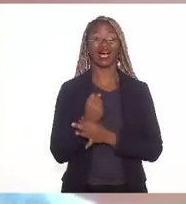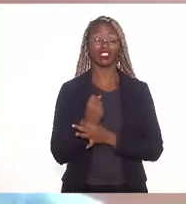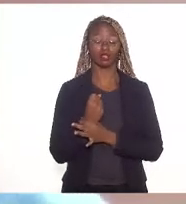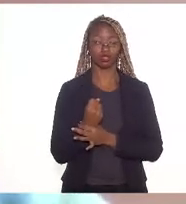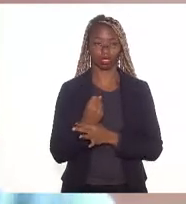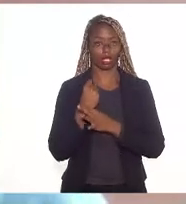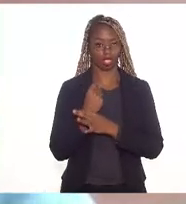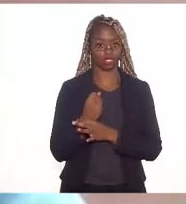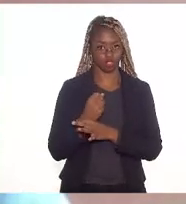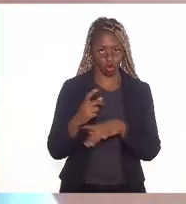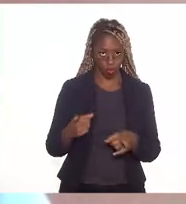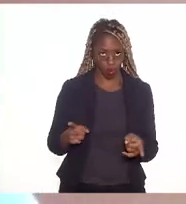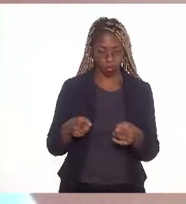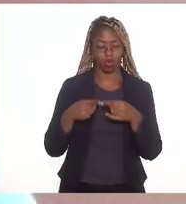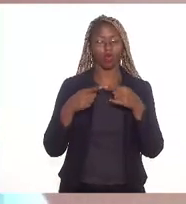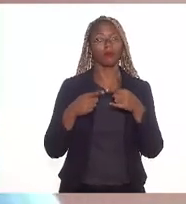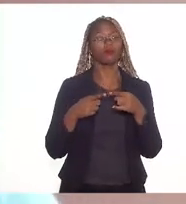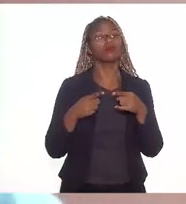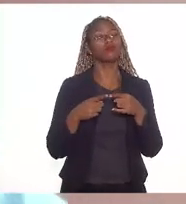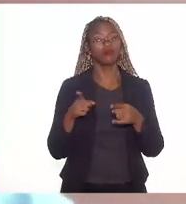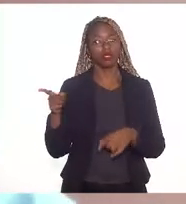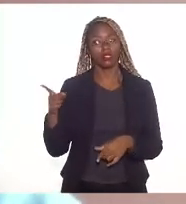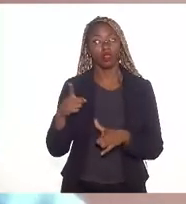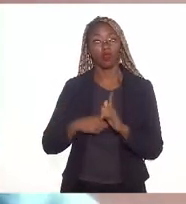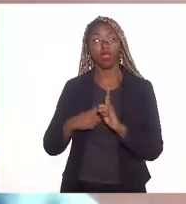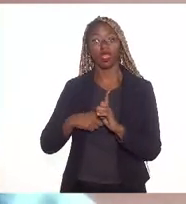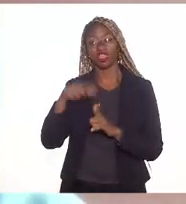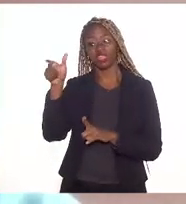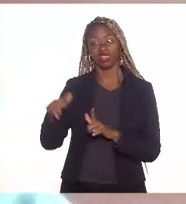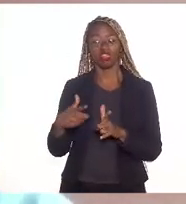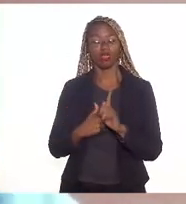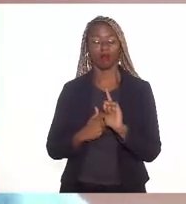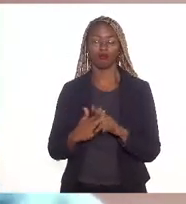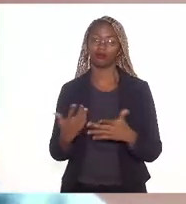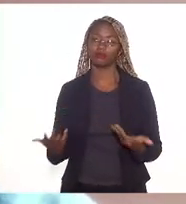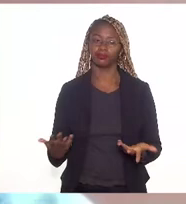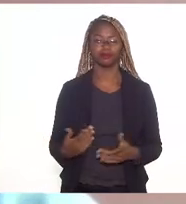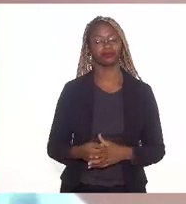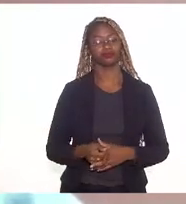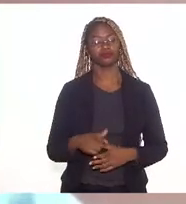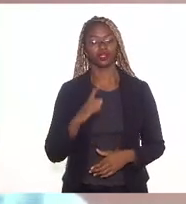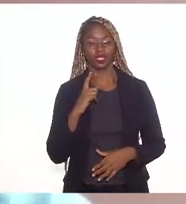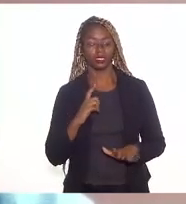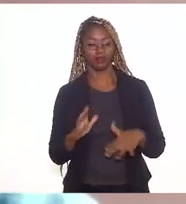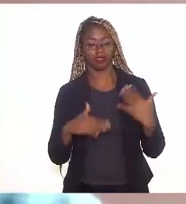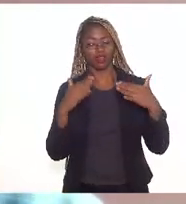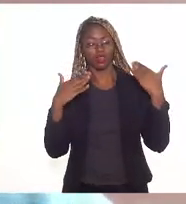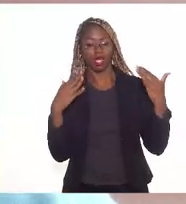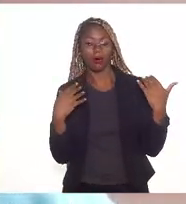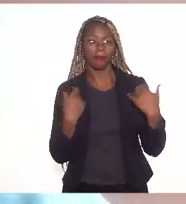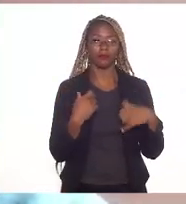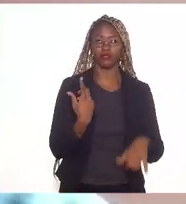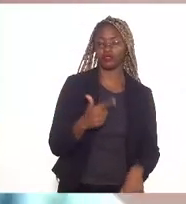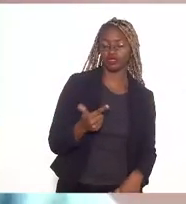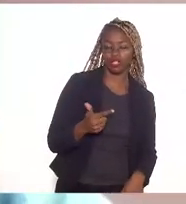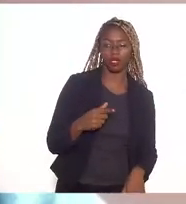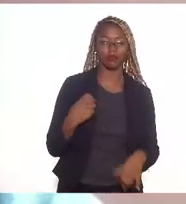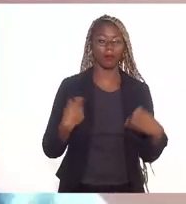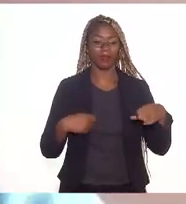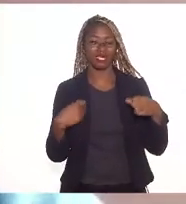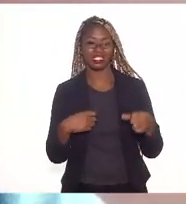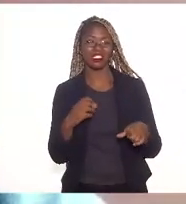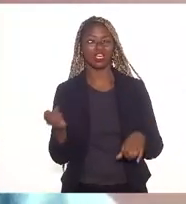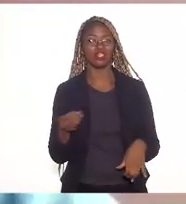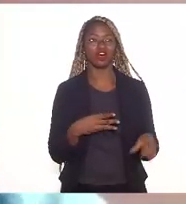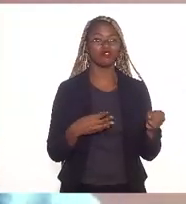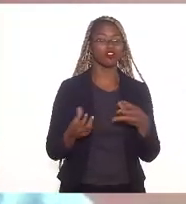está conforme com o valor do saldo devedor do cliente. Enfim, se houve alguma desvalorização, se não houve, se vai precisar colocar novas garantias, ou se até